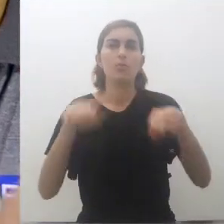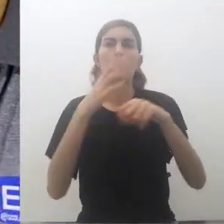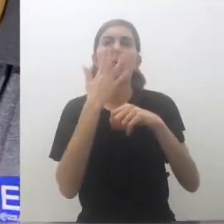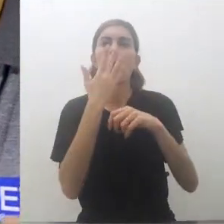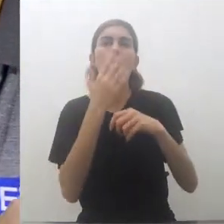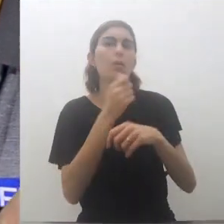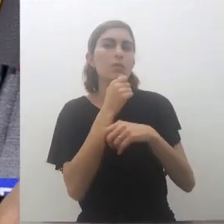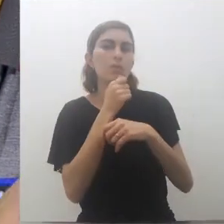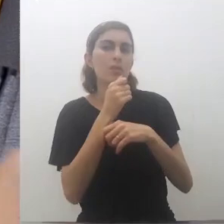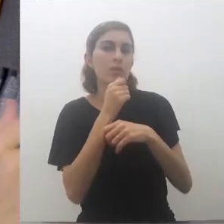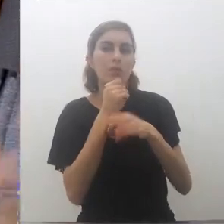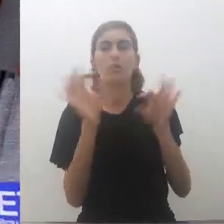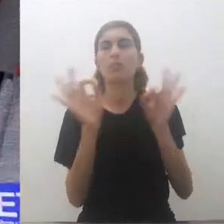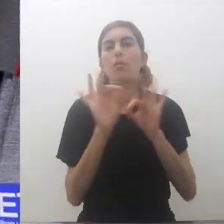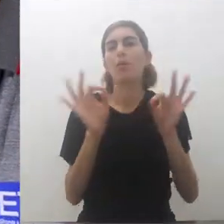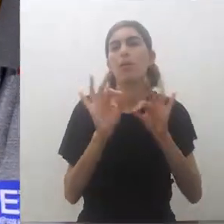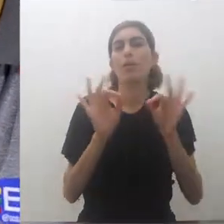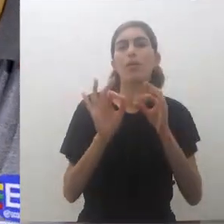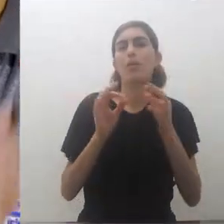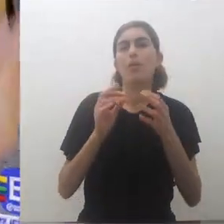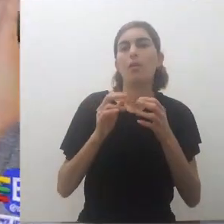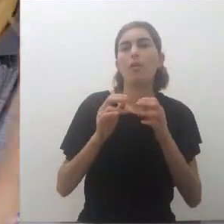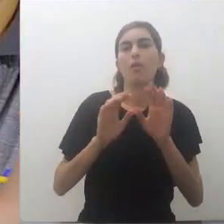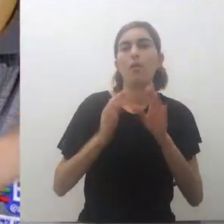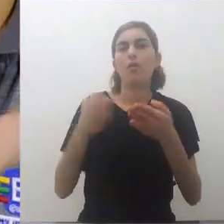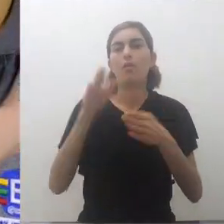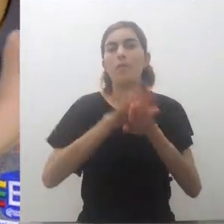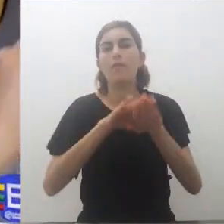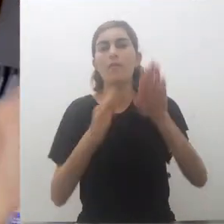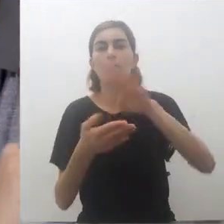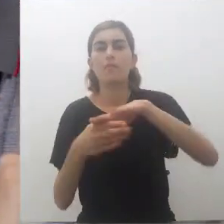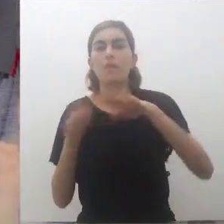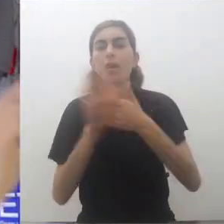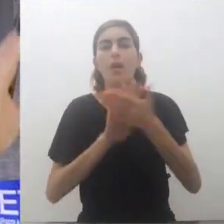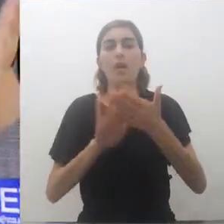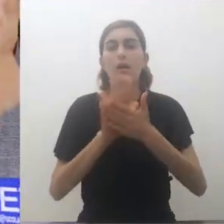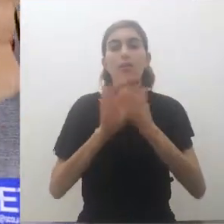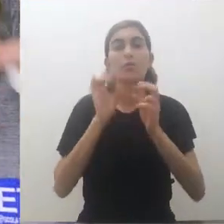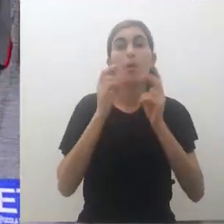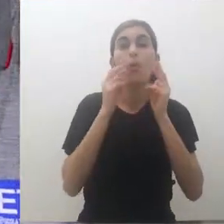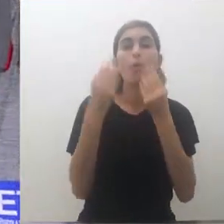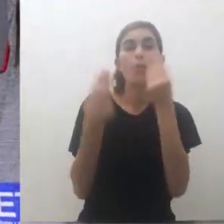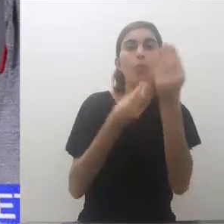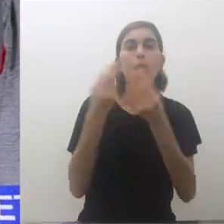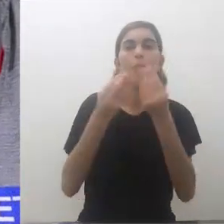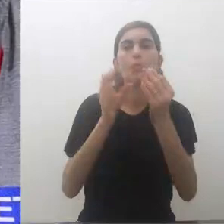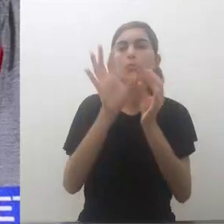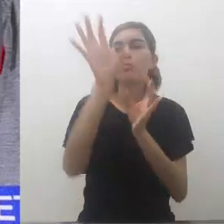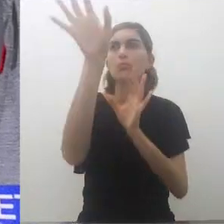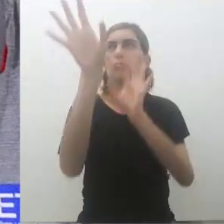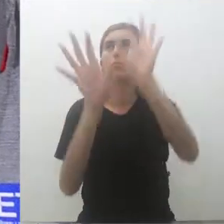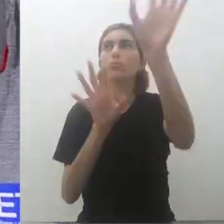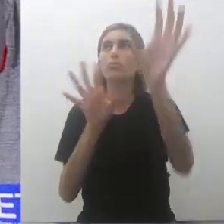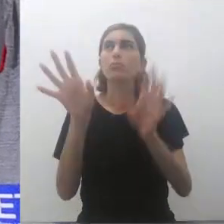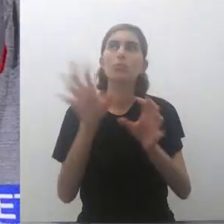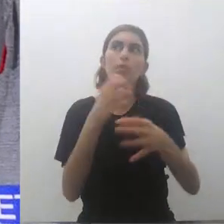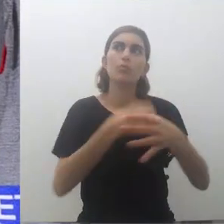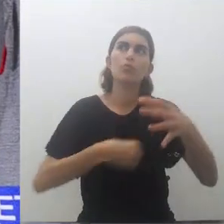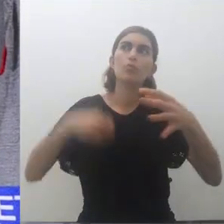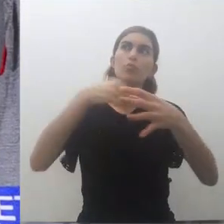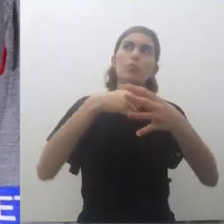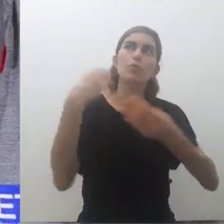estou pensando em revestimentos ainda, mas como aquela cozinha vai ser